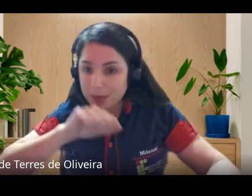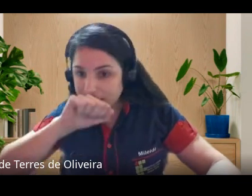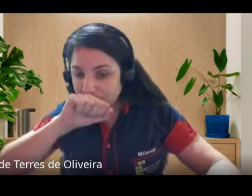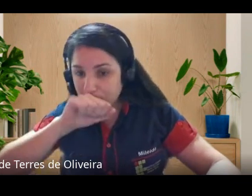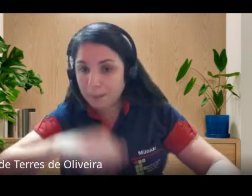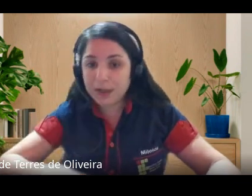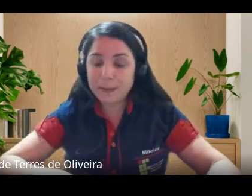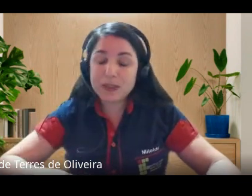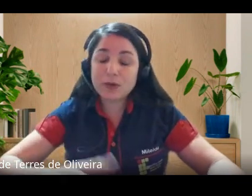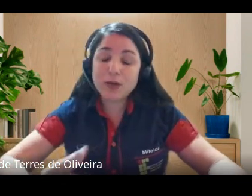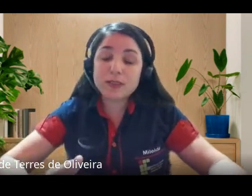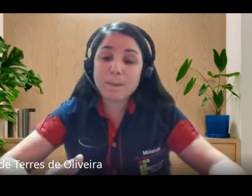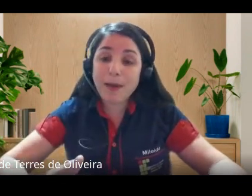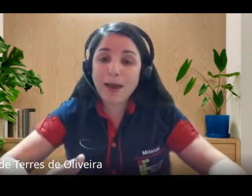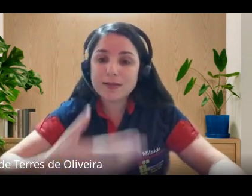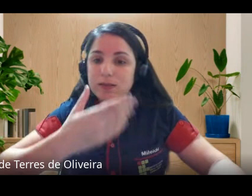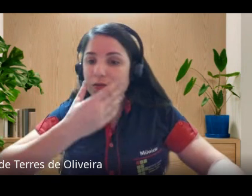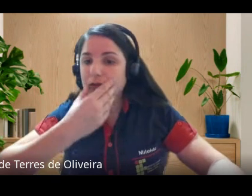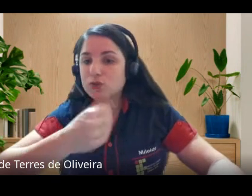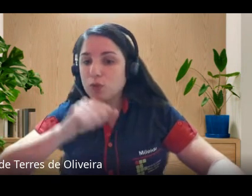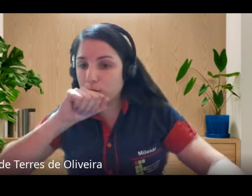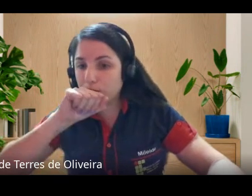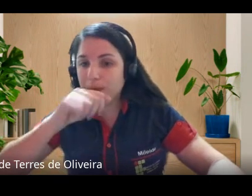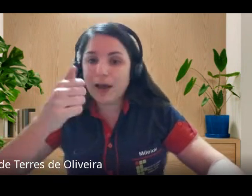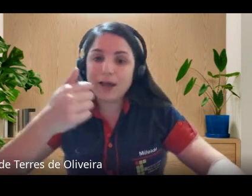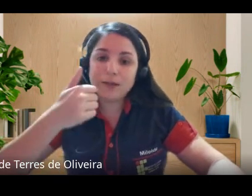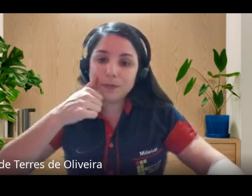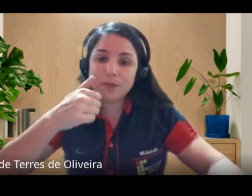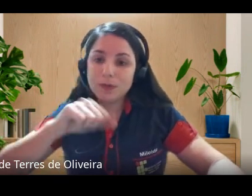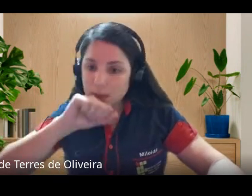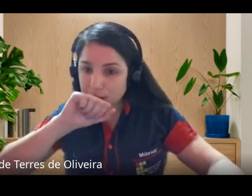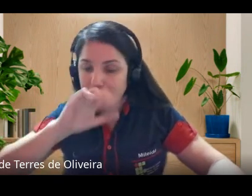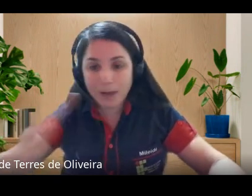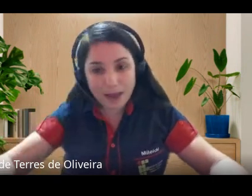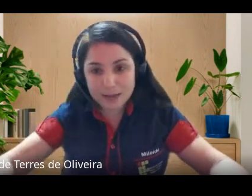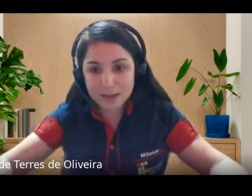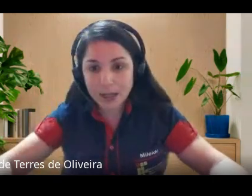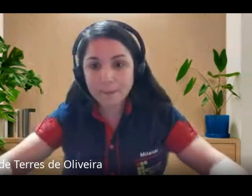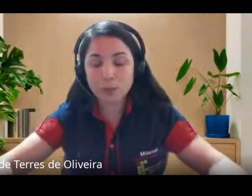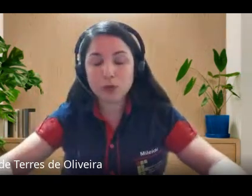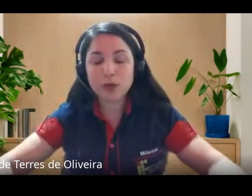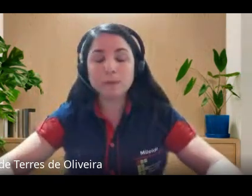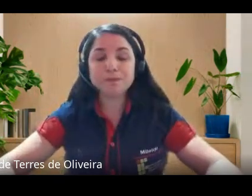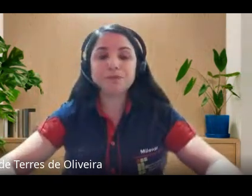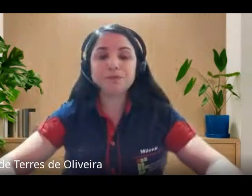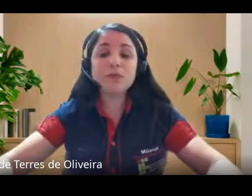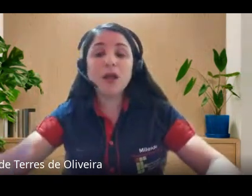Mulher, bênção, mãe. E se eu quero dizer pais, eu faço pai e mãe. Pais, tá? No